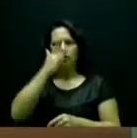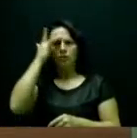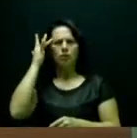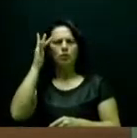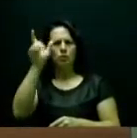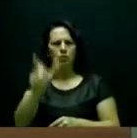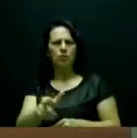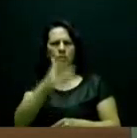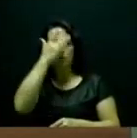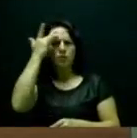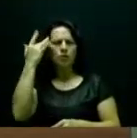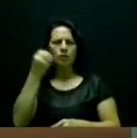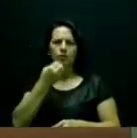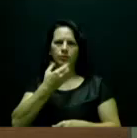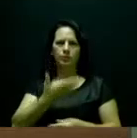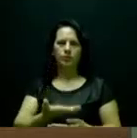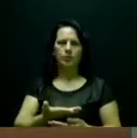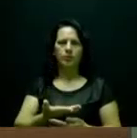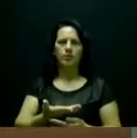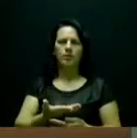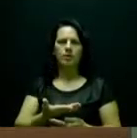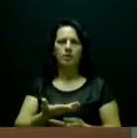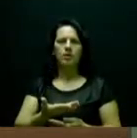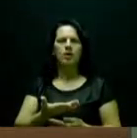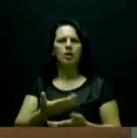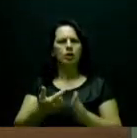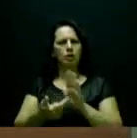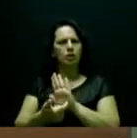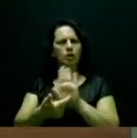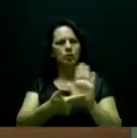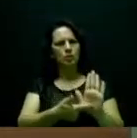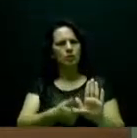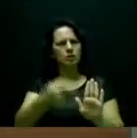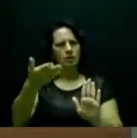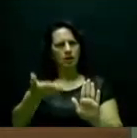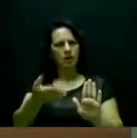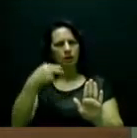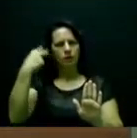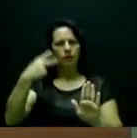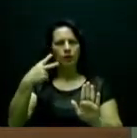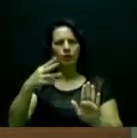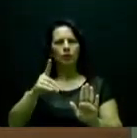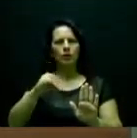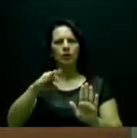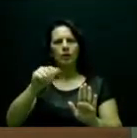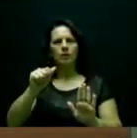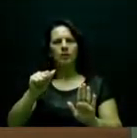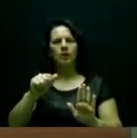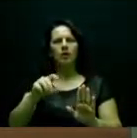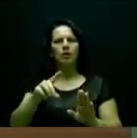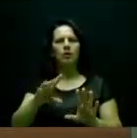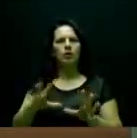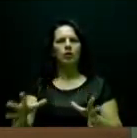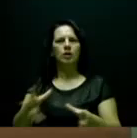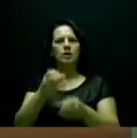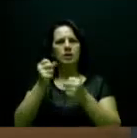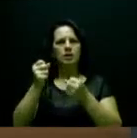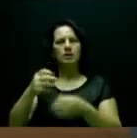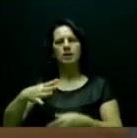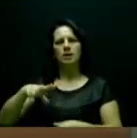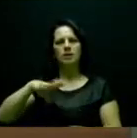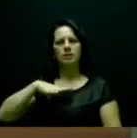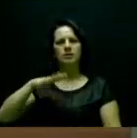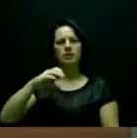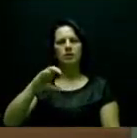frutos. E Vossa Excelência tem demonstrado que tem interesse, sim, em resgatar a cidade, como também